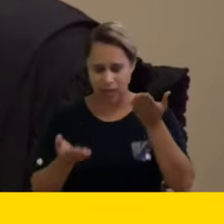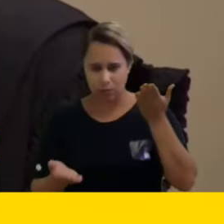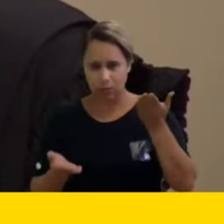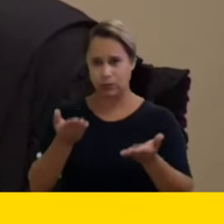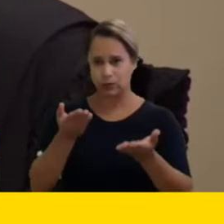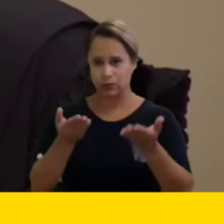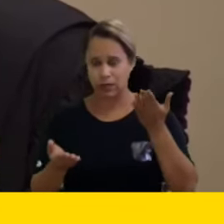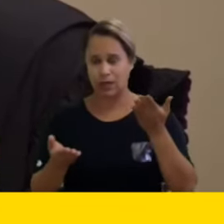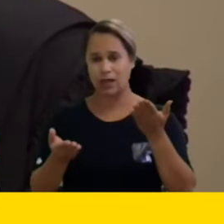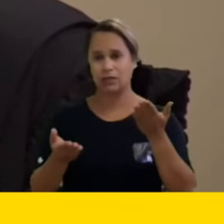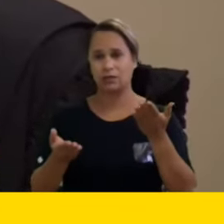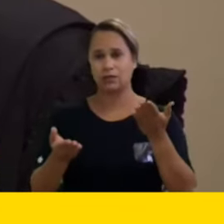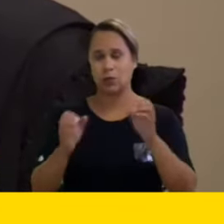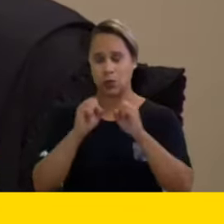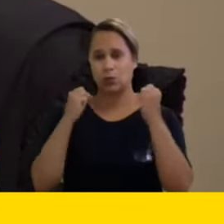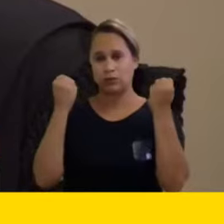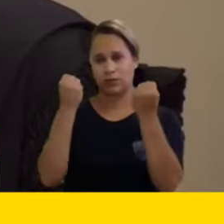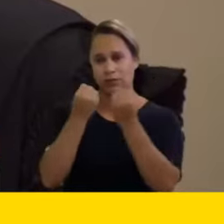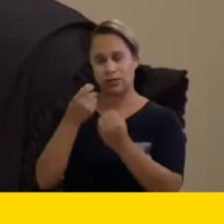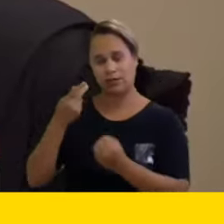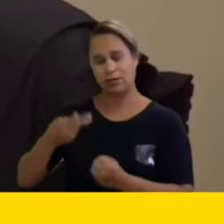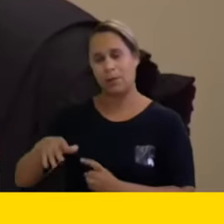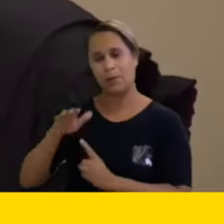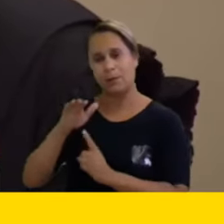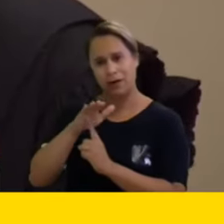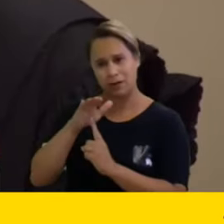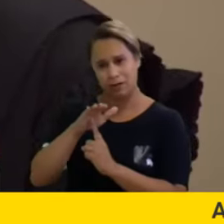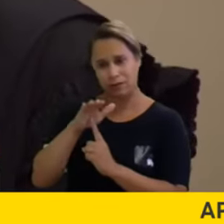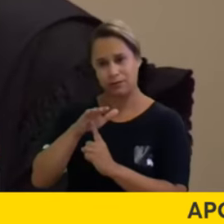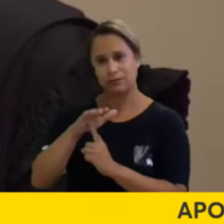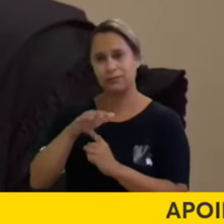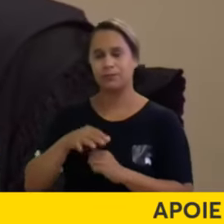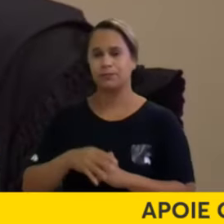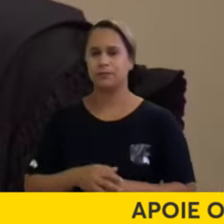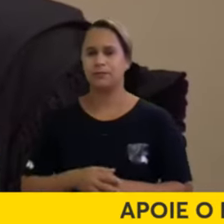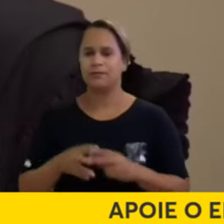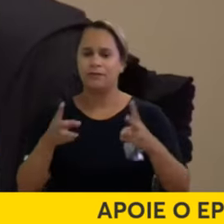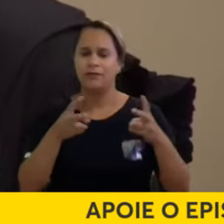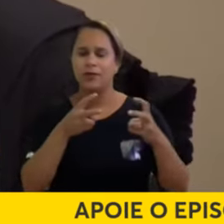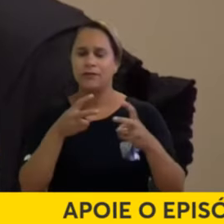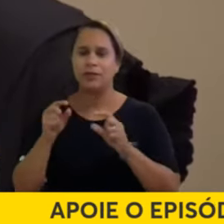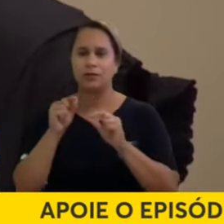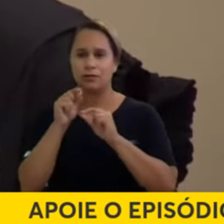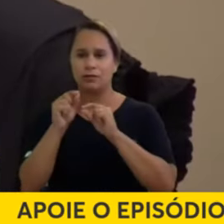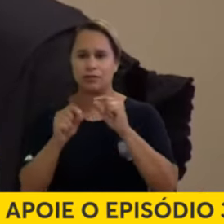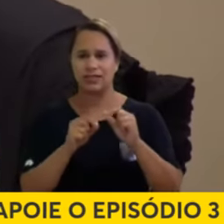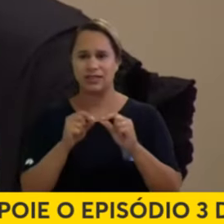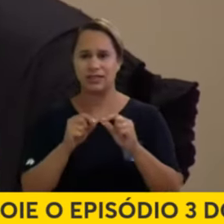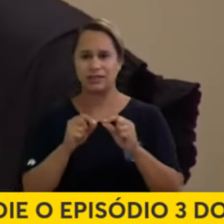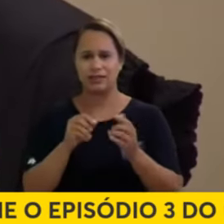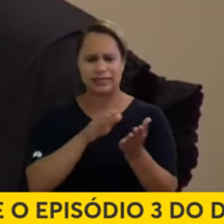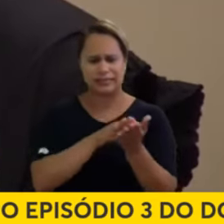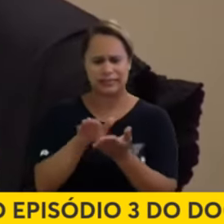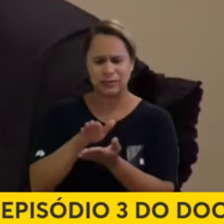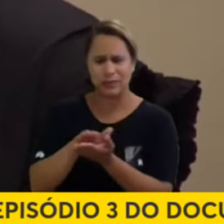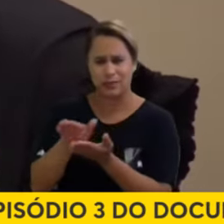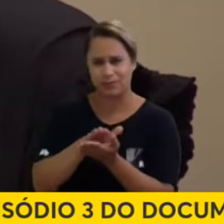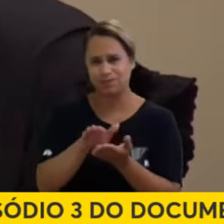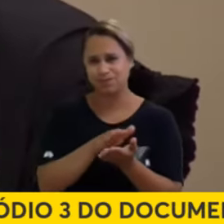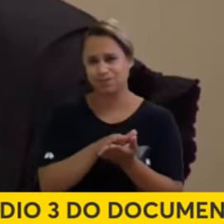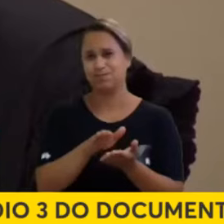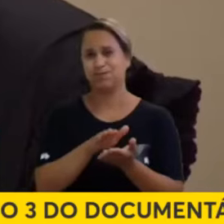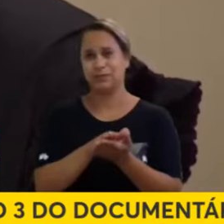no Paraná com relação à União Brasil verifica-se que as despesas que inicialmente havia uma estratégia para divulgação